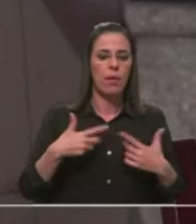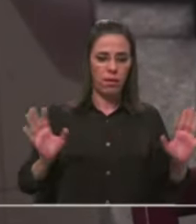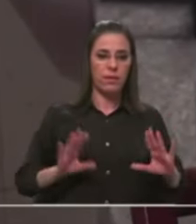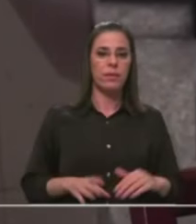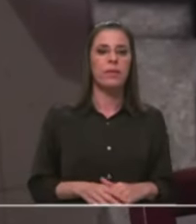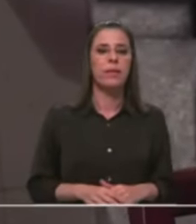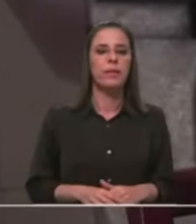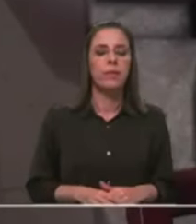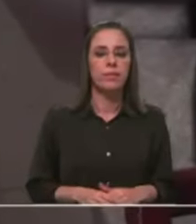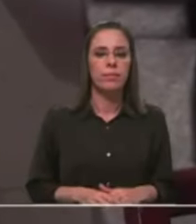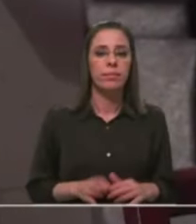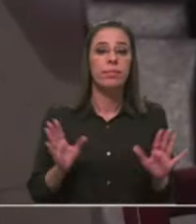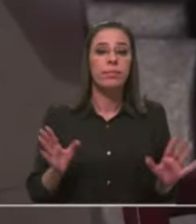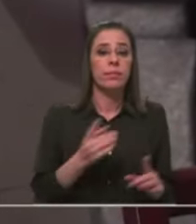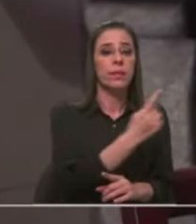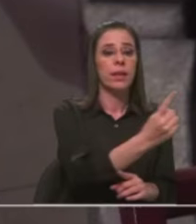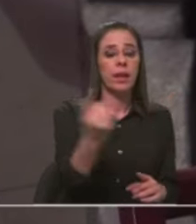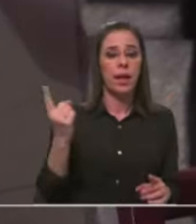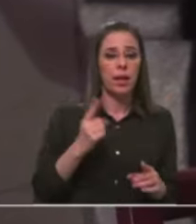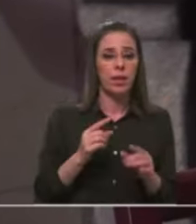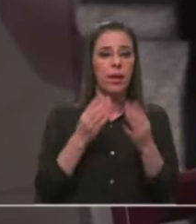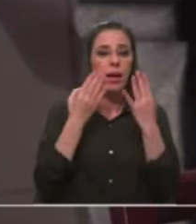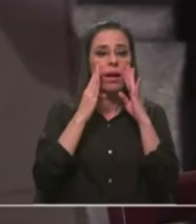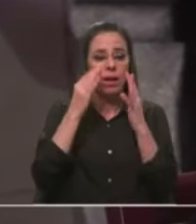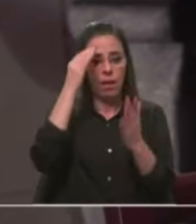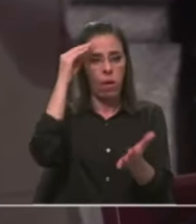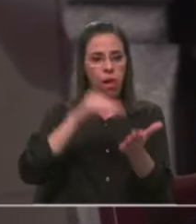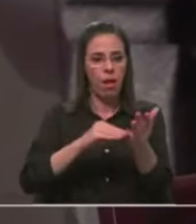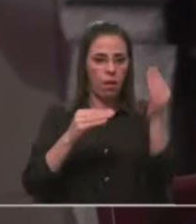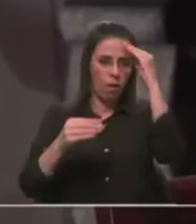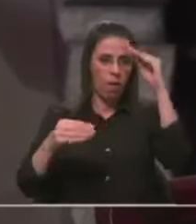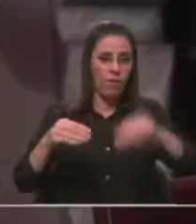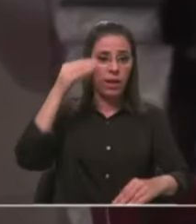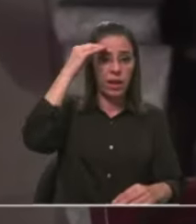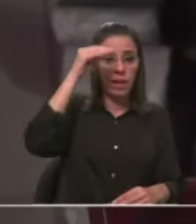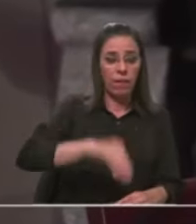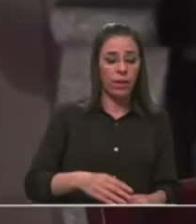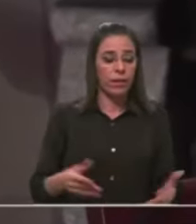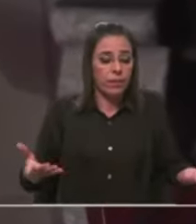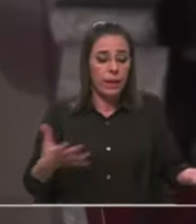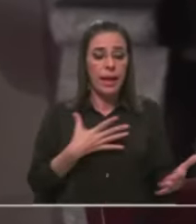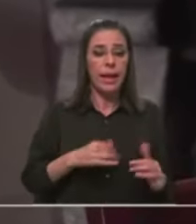problema mas cada um nas redes sociais enta aquilo que quer e que lhes apetece